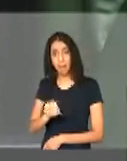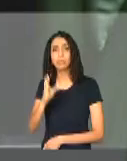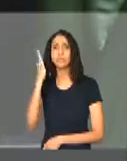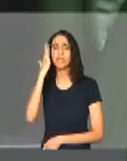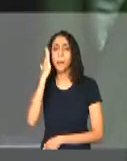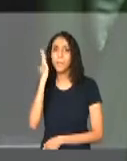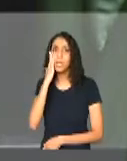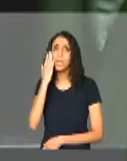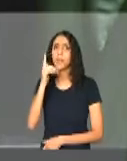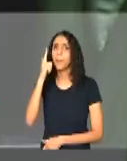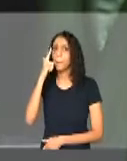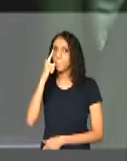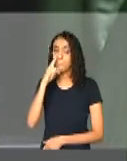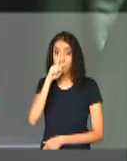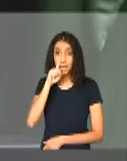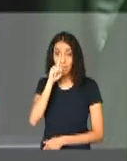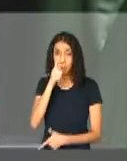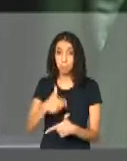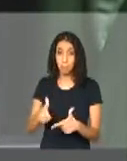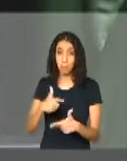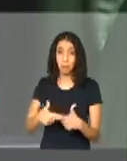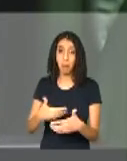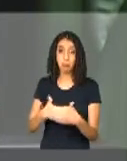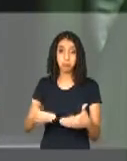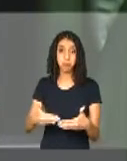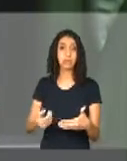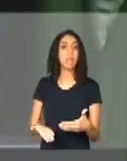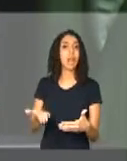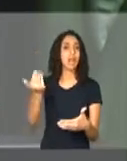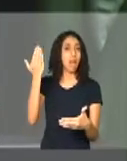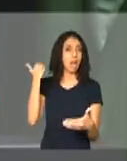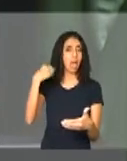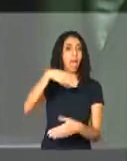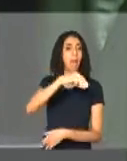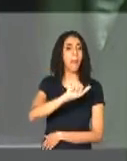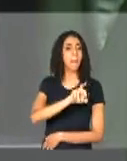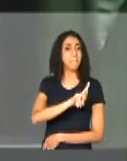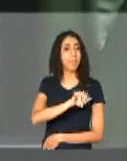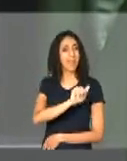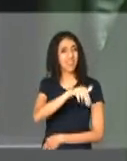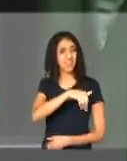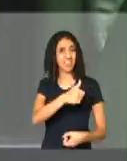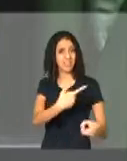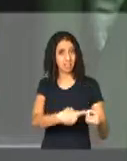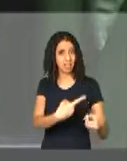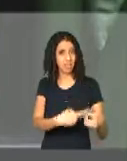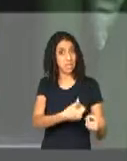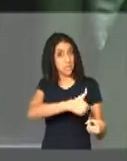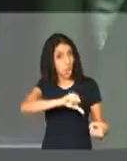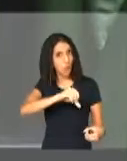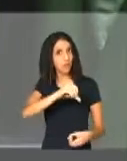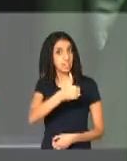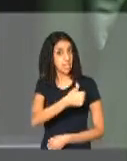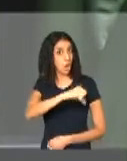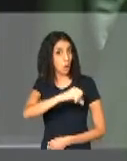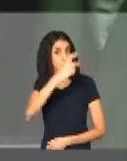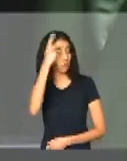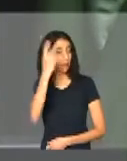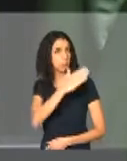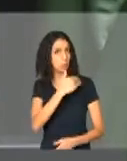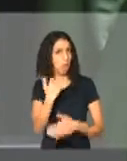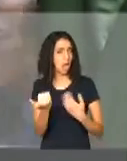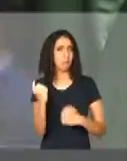da barragem do Fundão em Mariana provocou, em termos de vidas humanas, a morte de 19 pessoas e danos